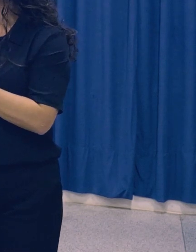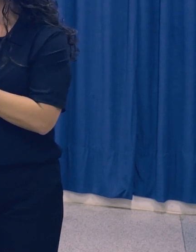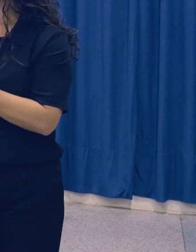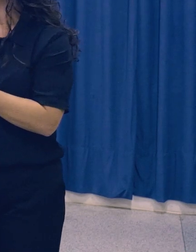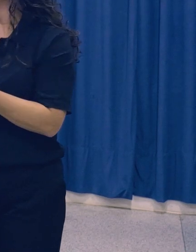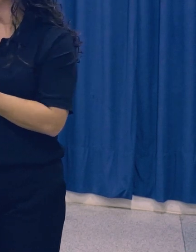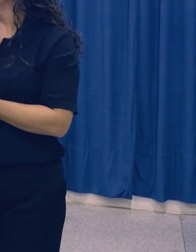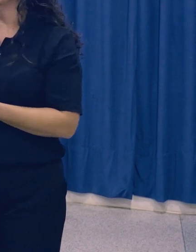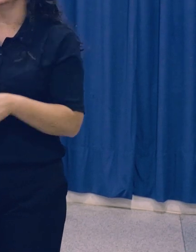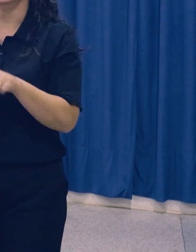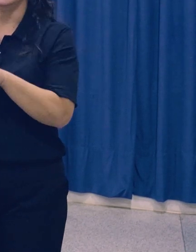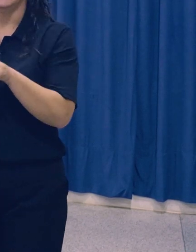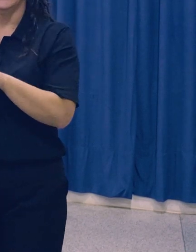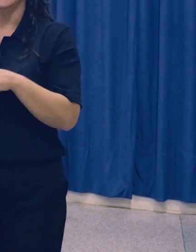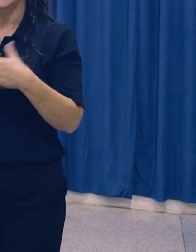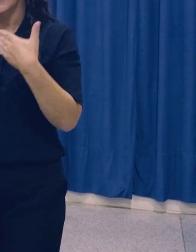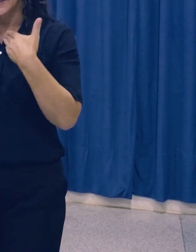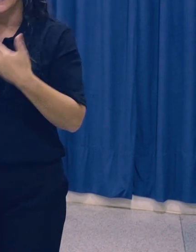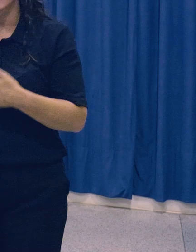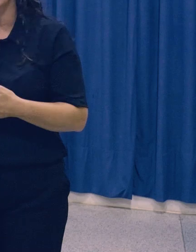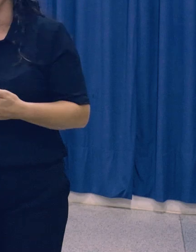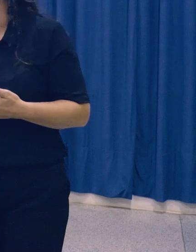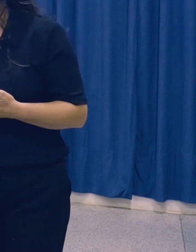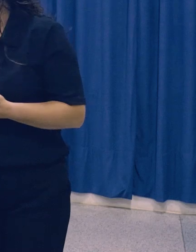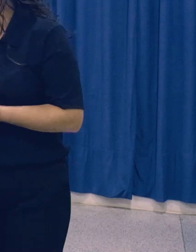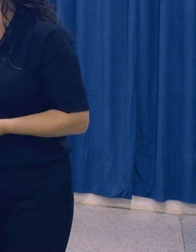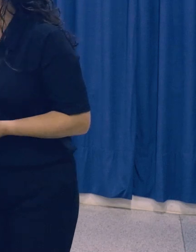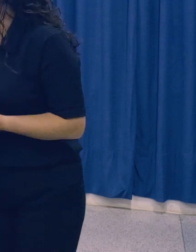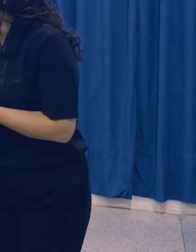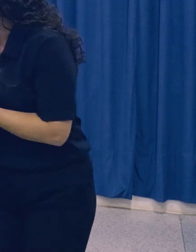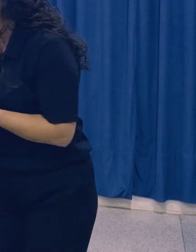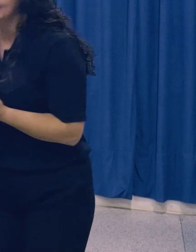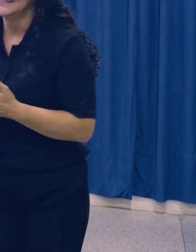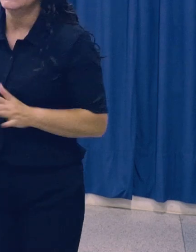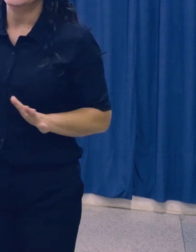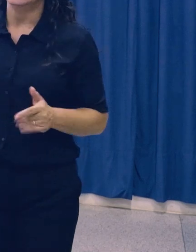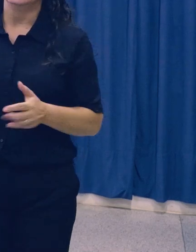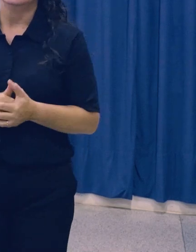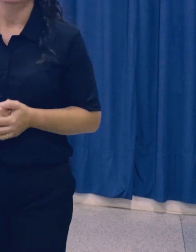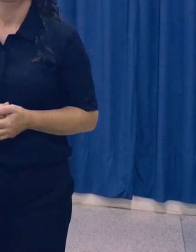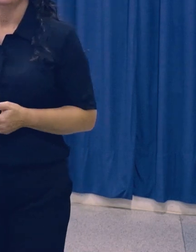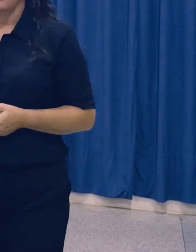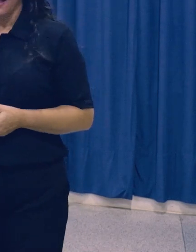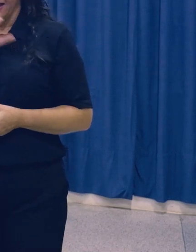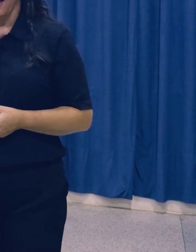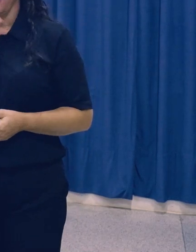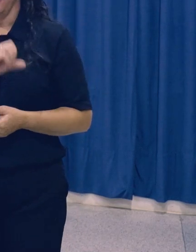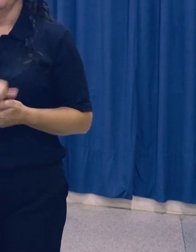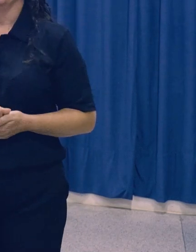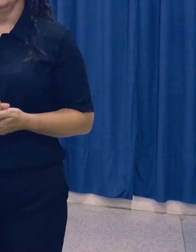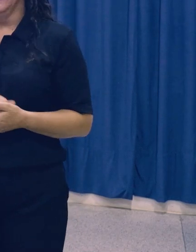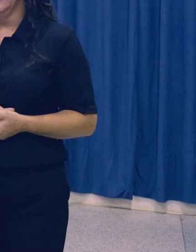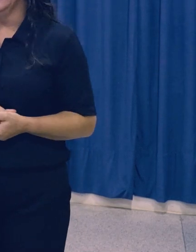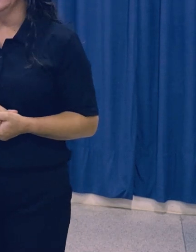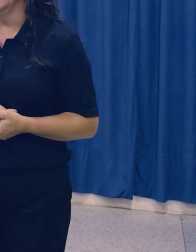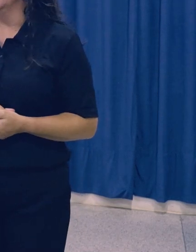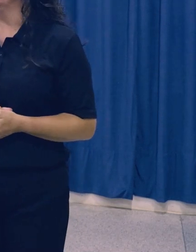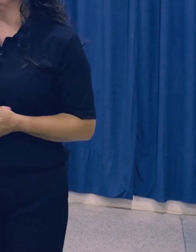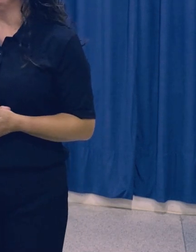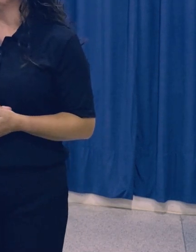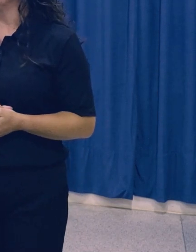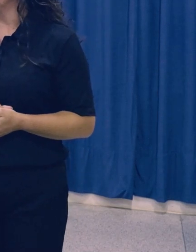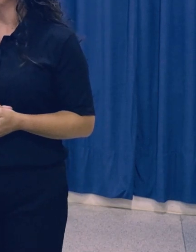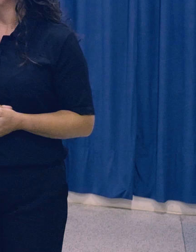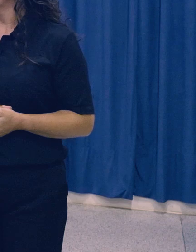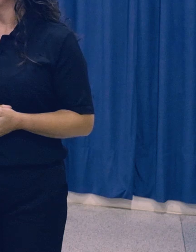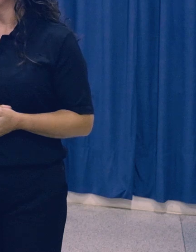Agradecer também a Rosemary, que ela teve que aguentar que eu falo muito rápido, né? E ela disse que eu tenho que falar mais